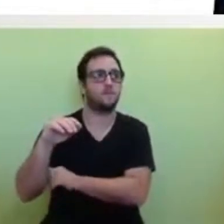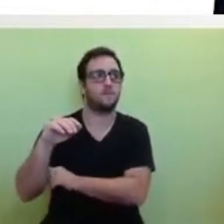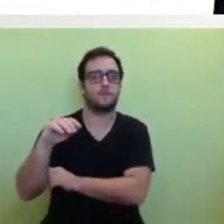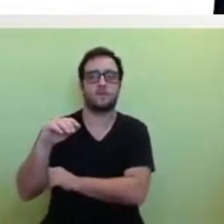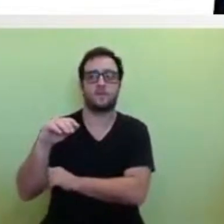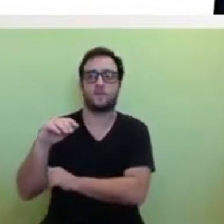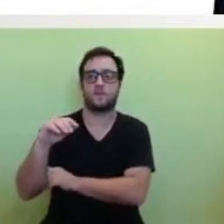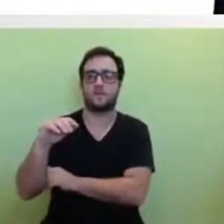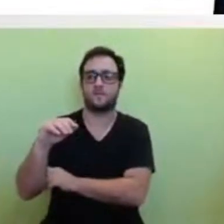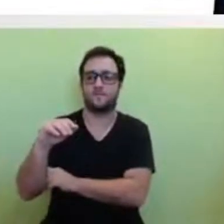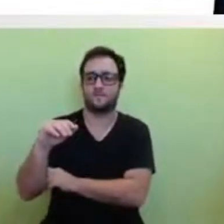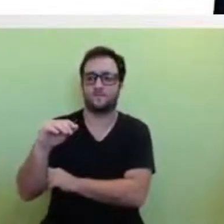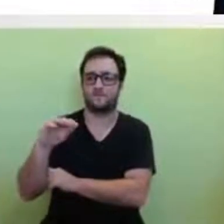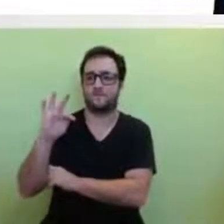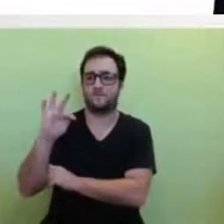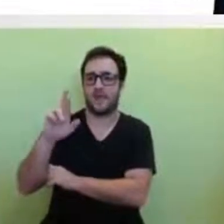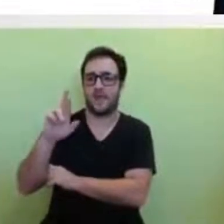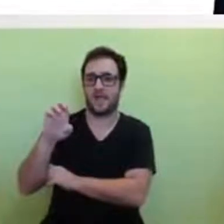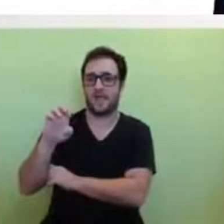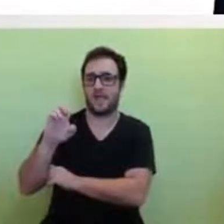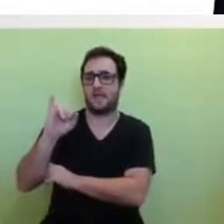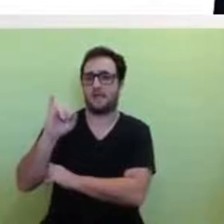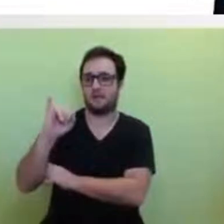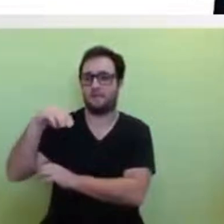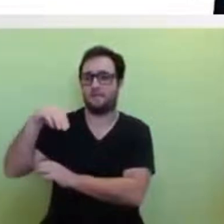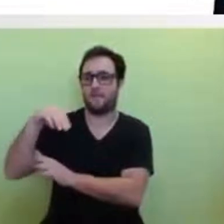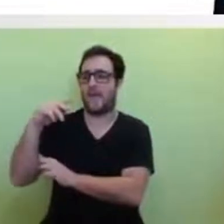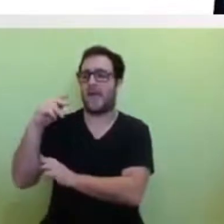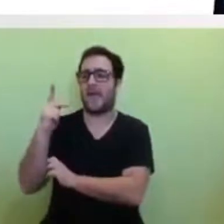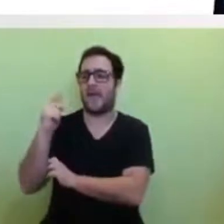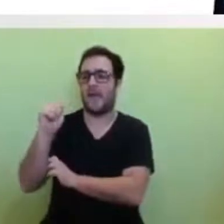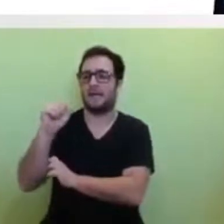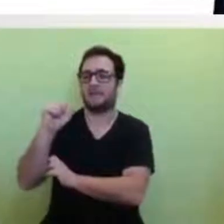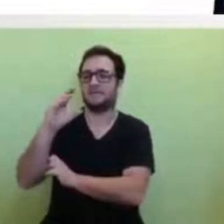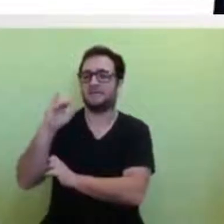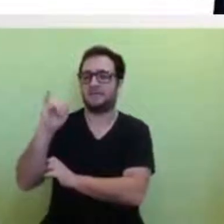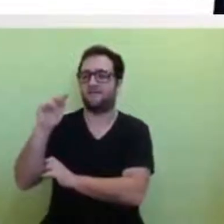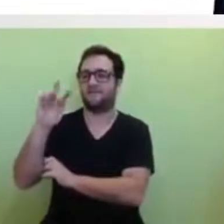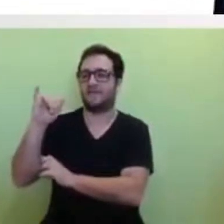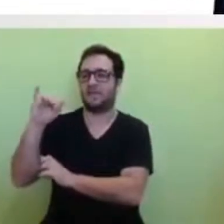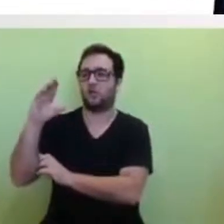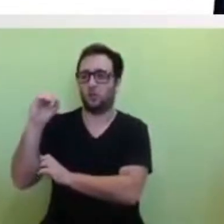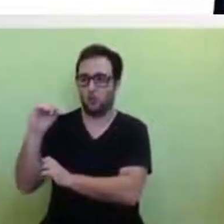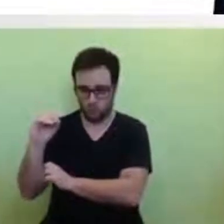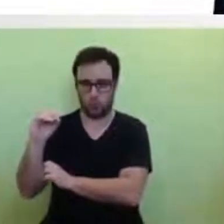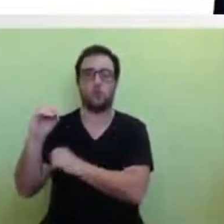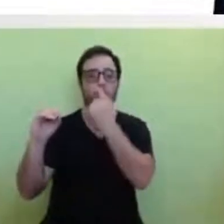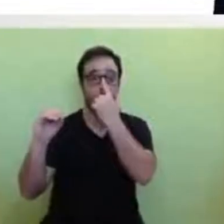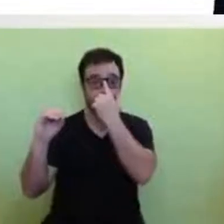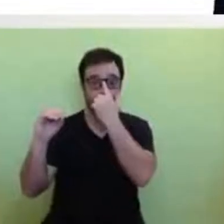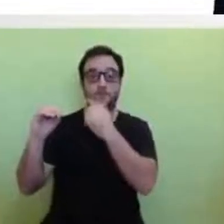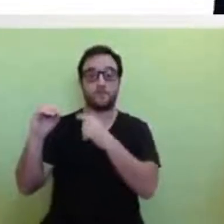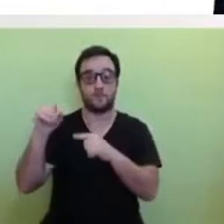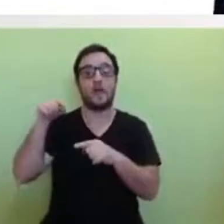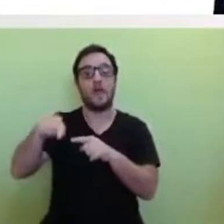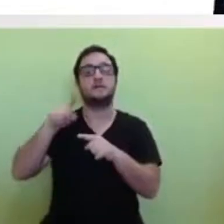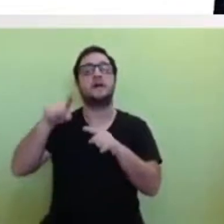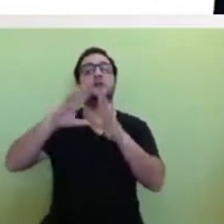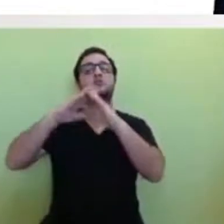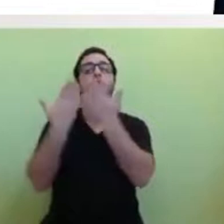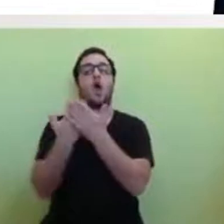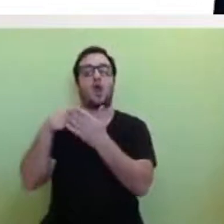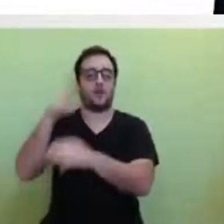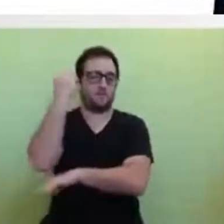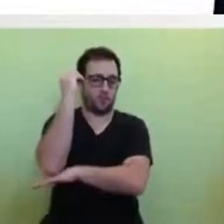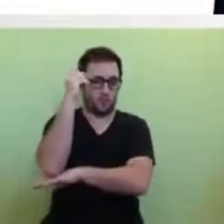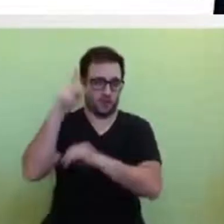realmente, usada na escola, em provas, em murais, no material escolar dos alunos, e